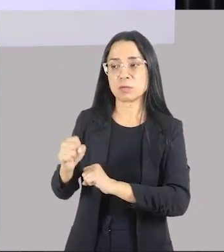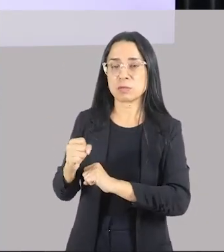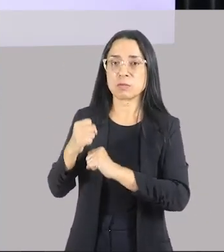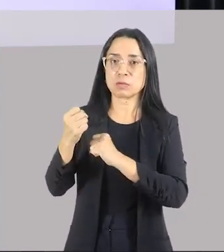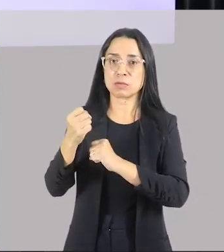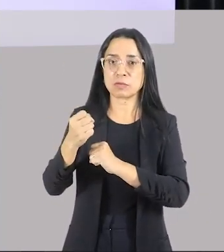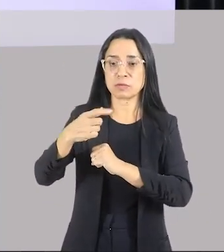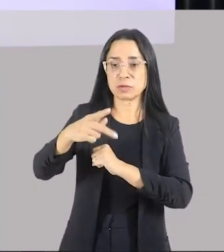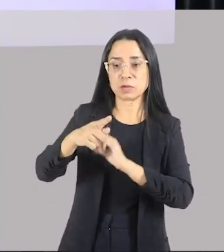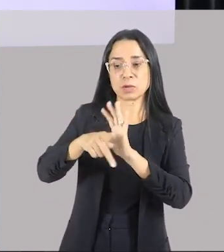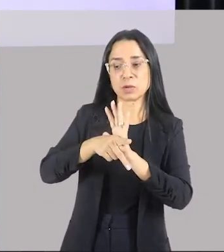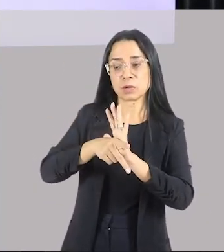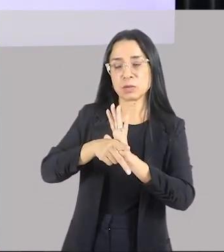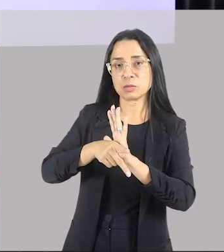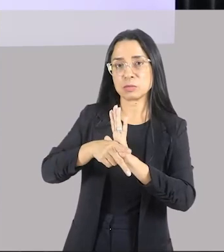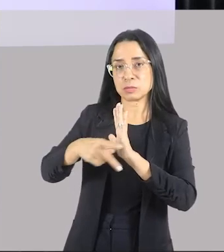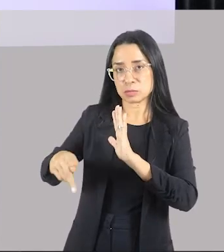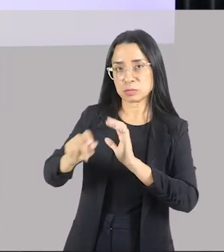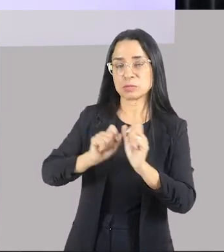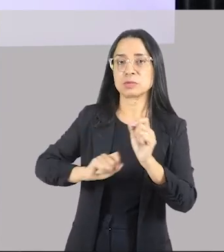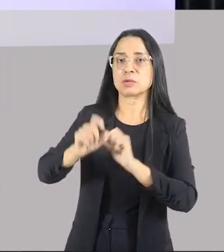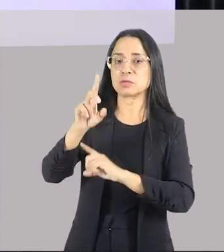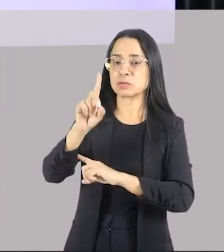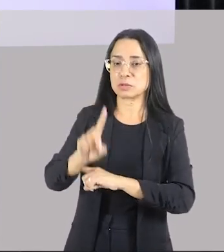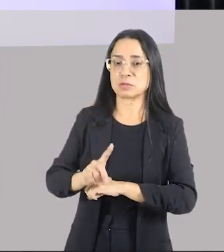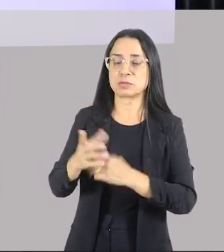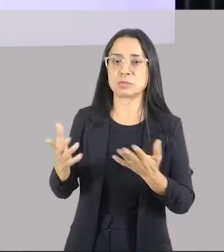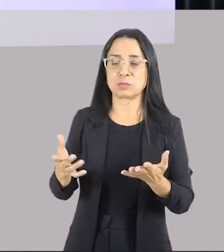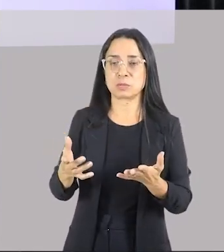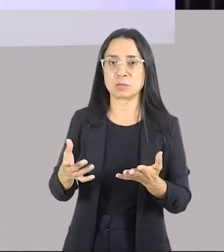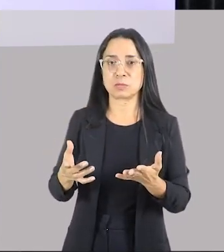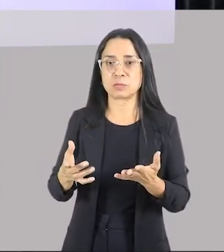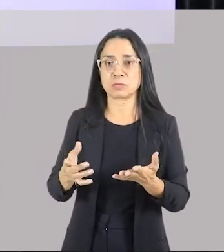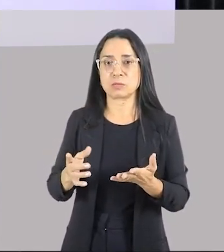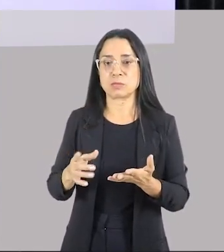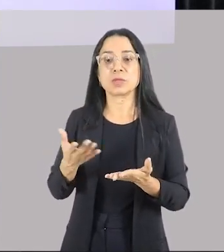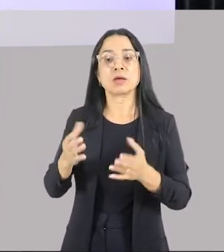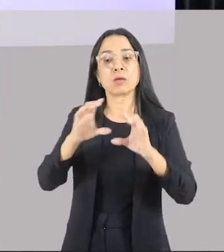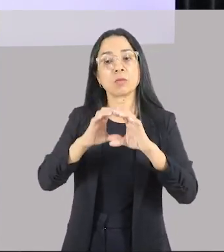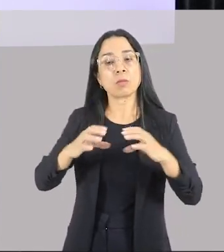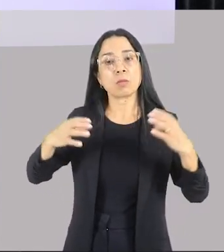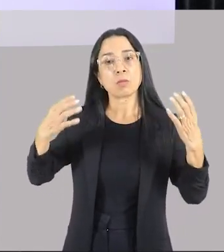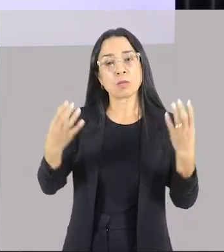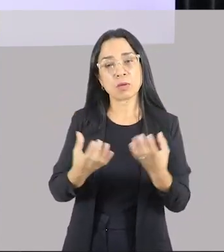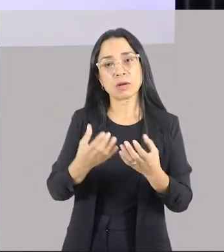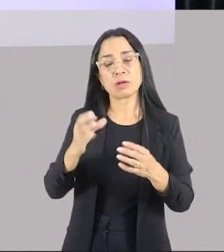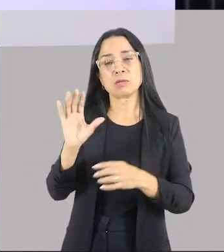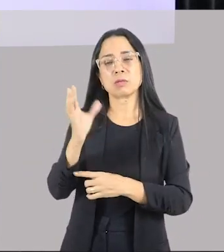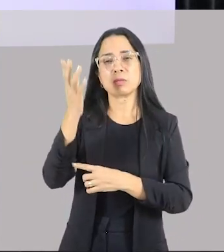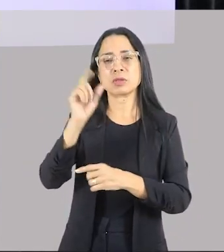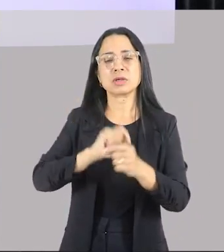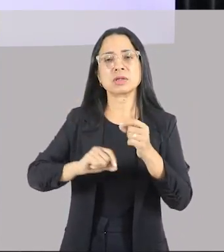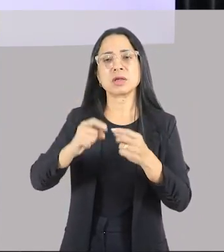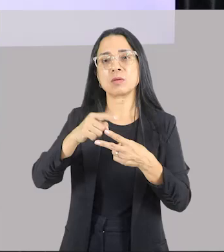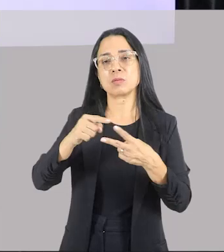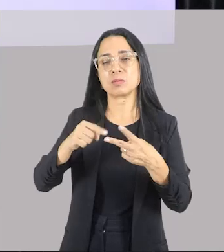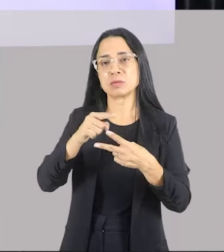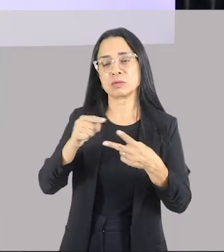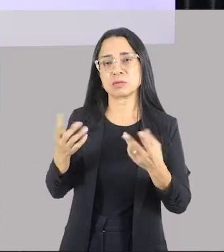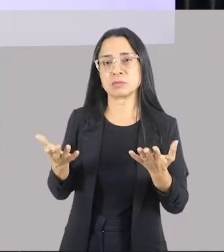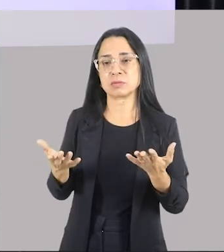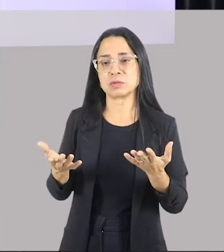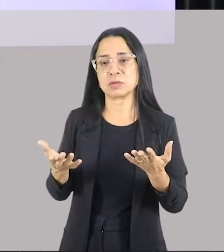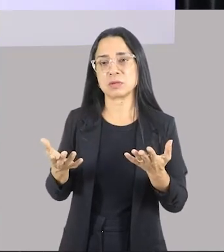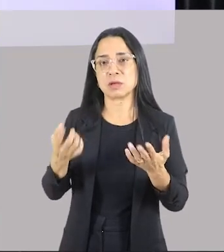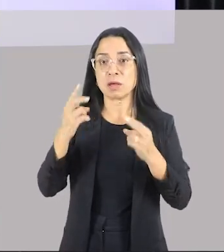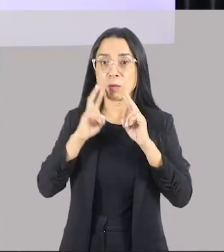desde lá de 1906, quando começou os congressos, né, e, de fato, lá em 1917, ela fica mais nítida porque eles